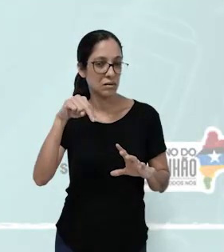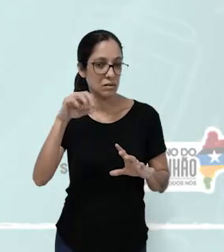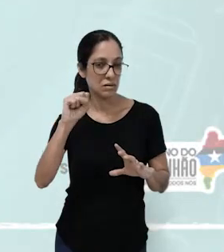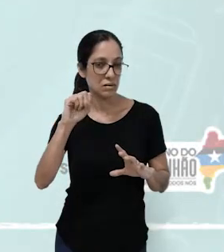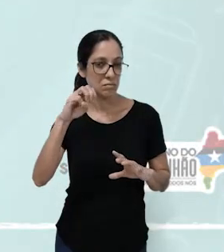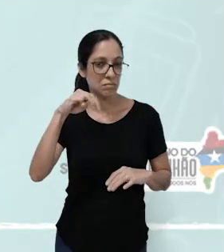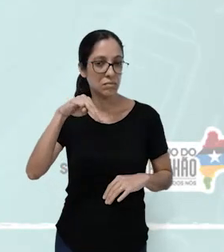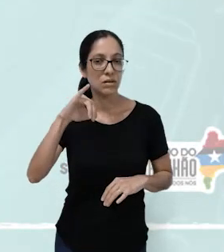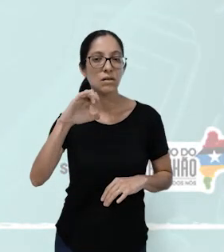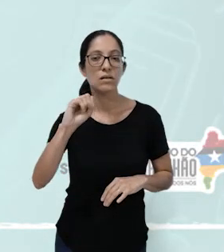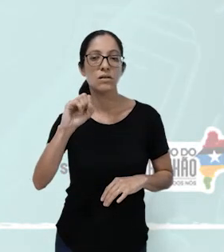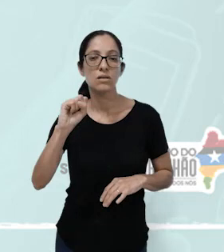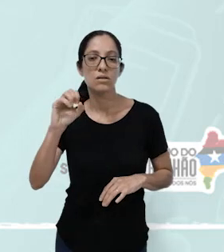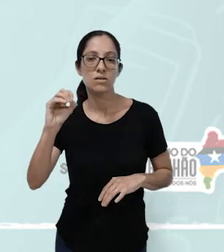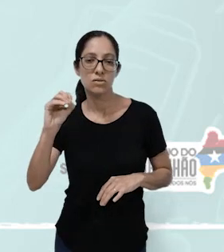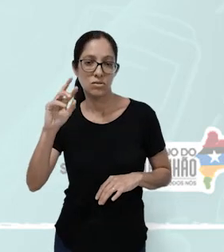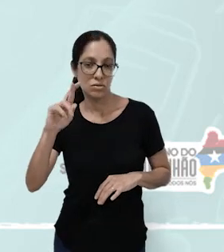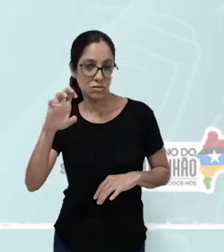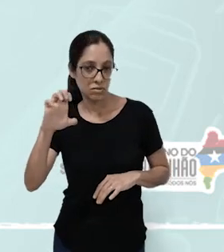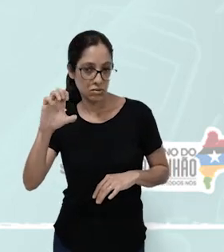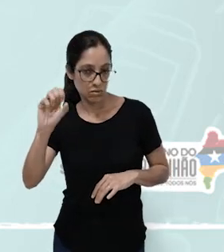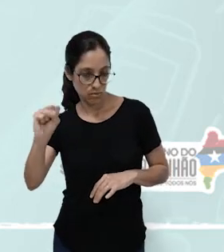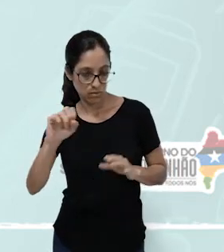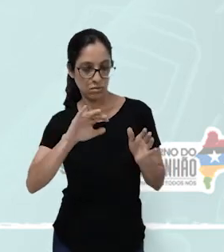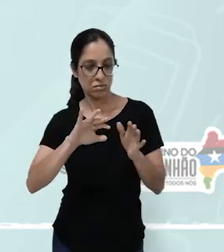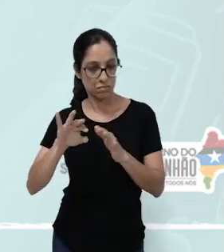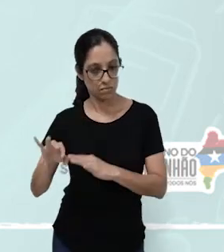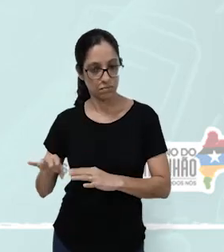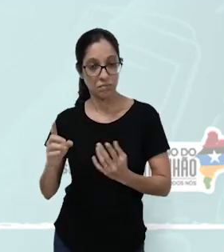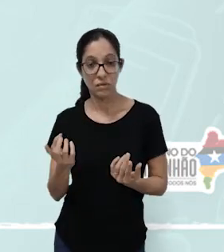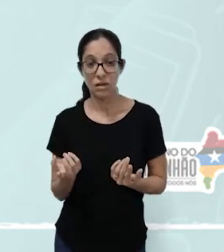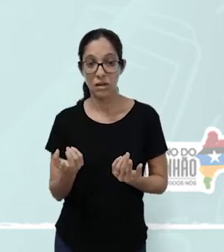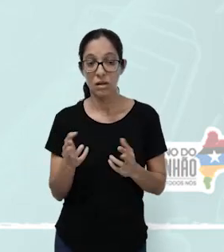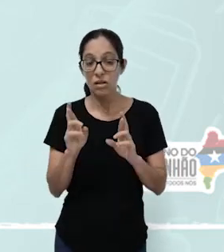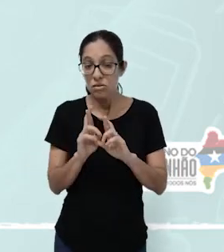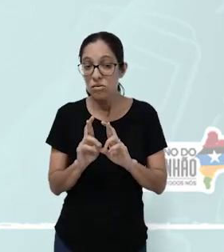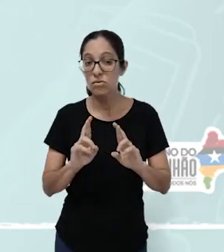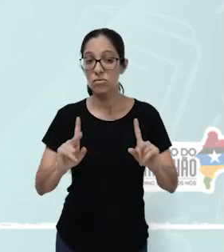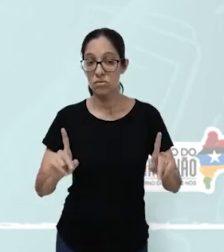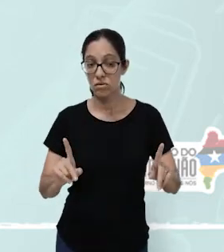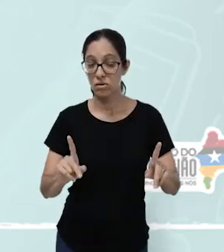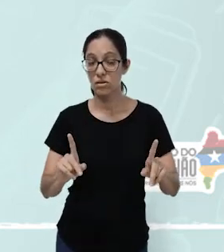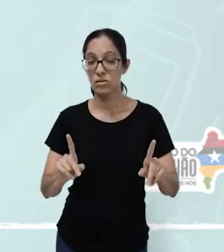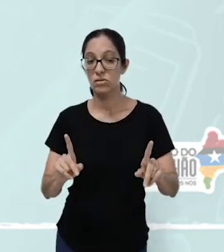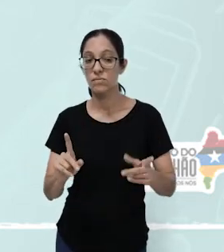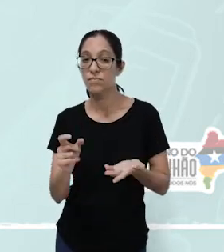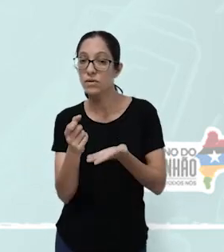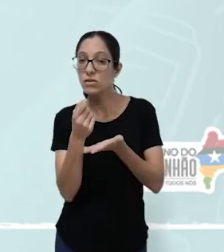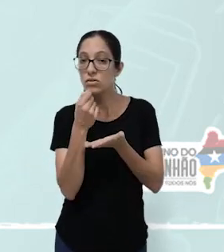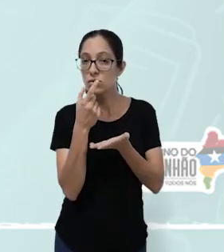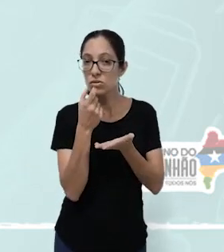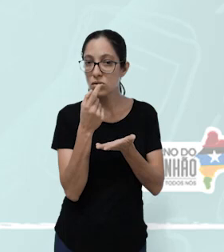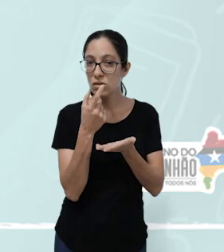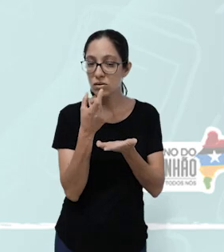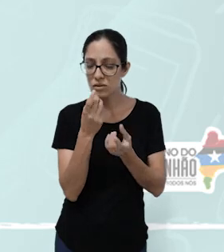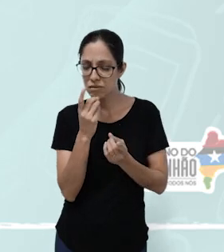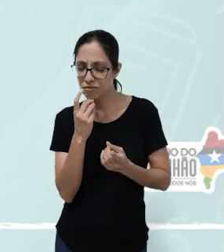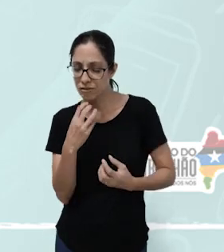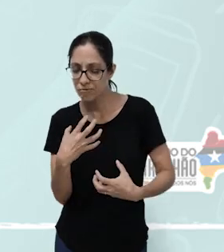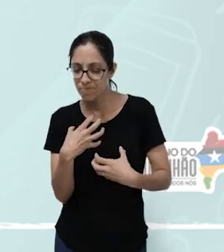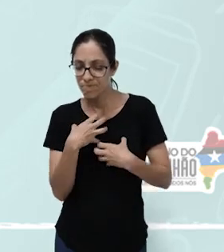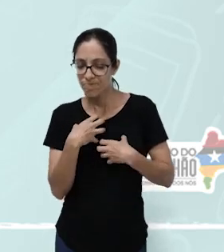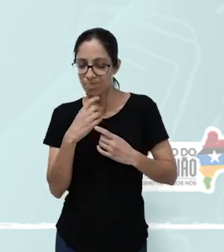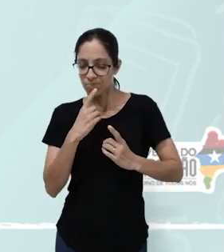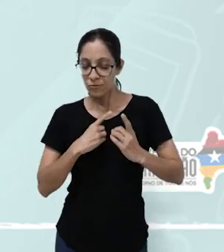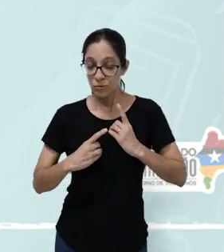contrário das drogas depressivas, nós temos aqui o quê? As estimulantes. Elas